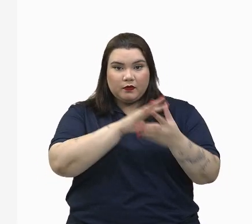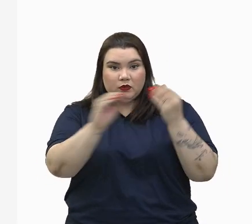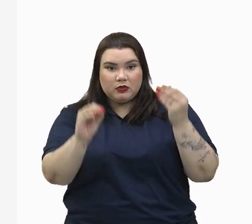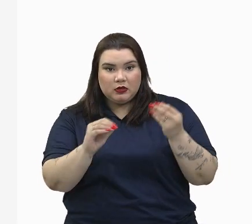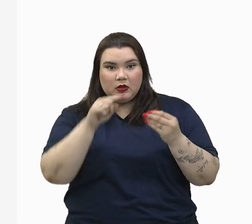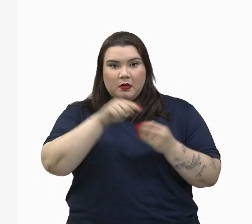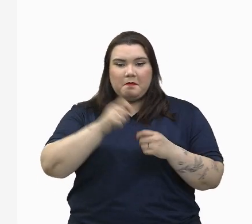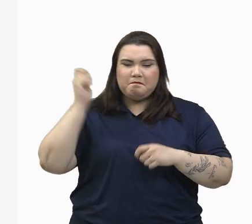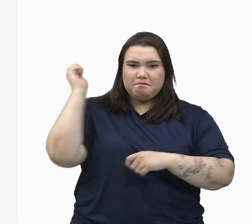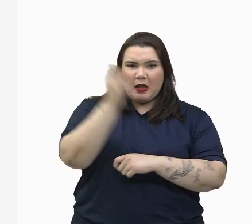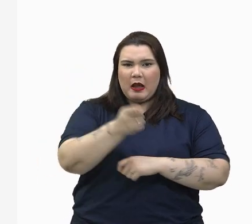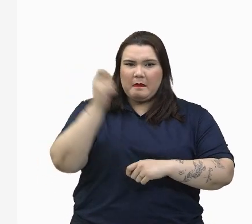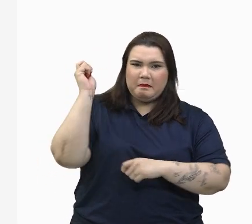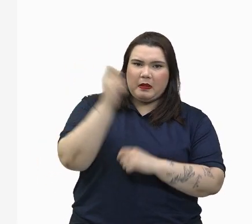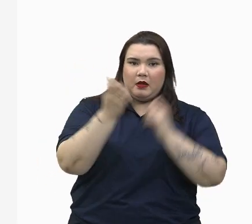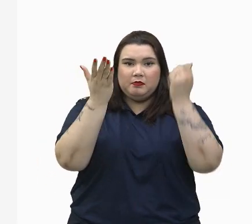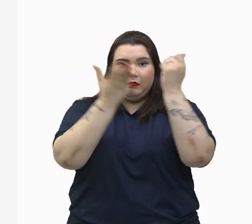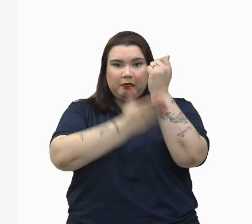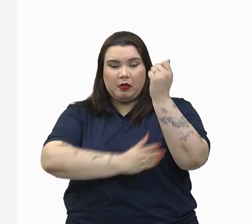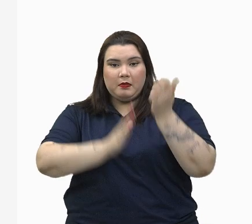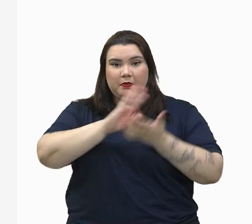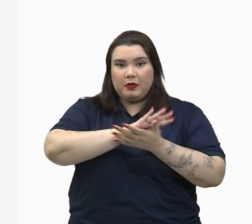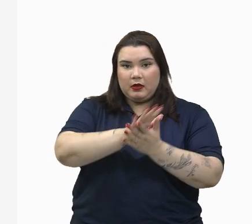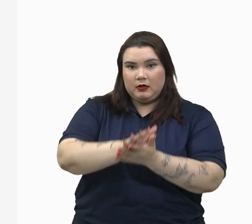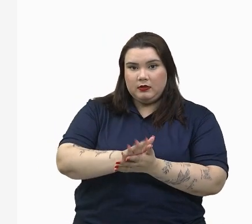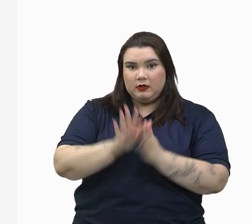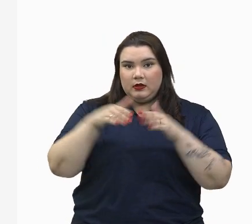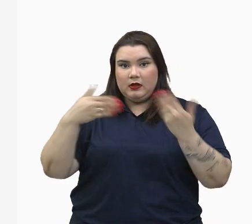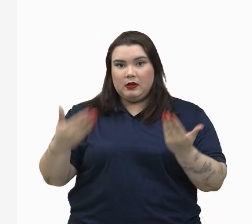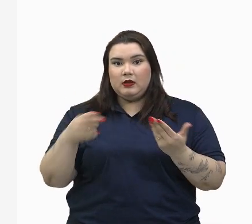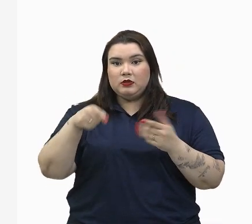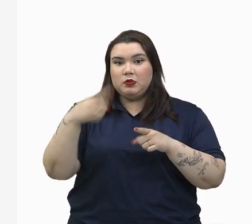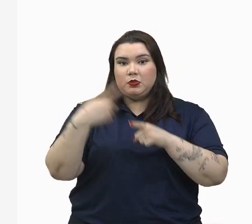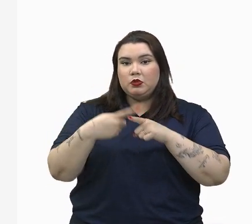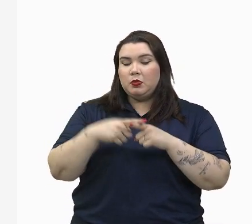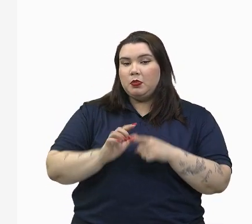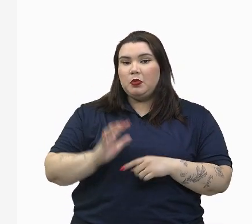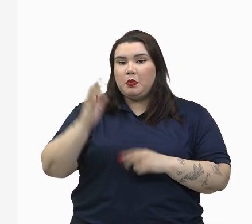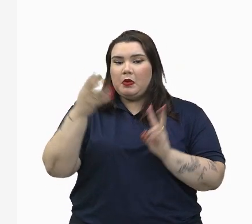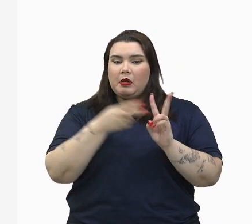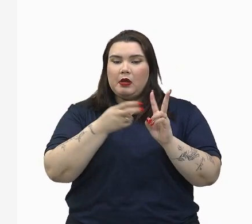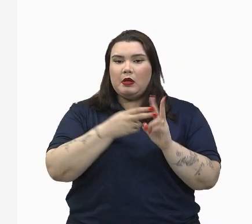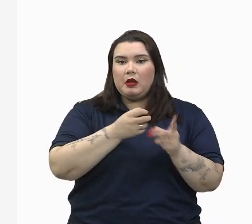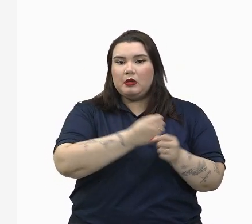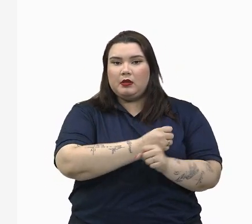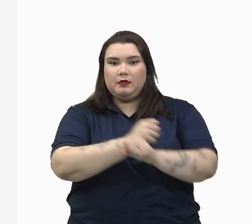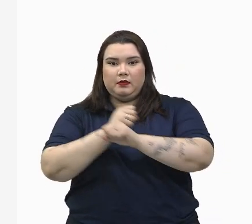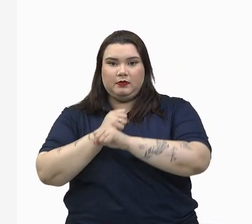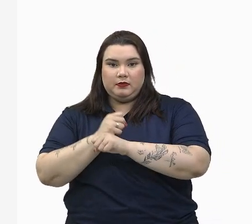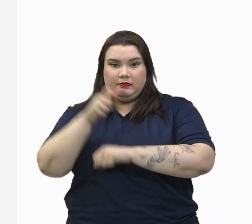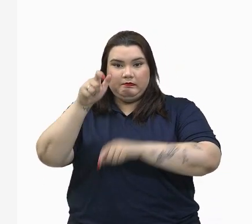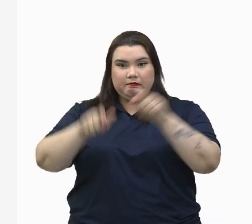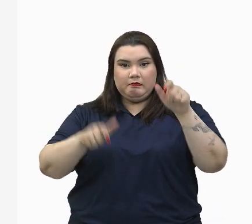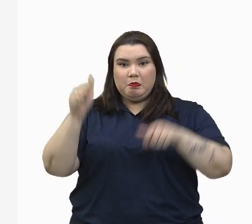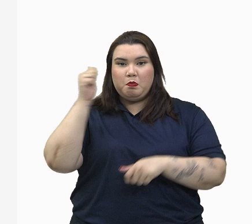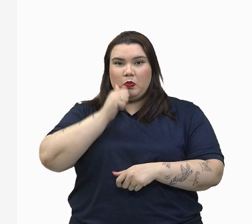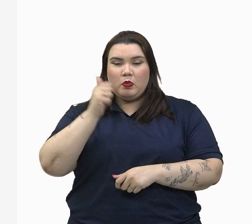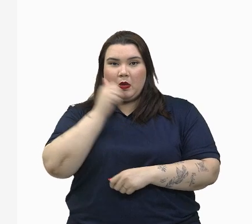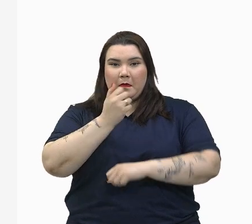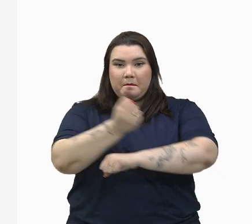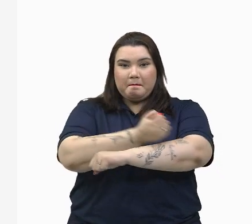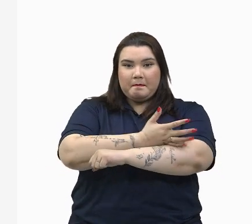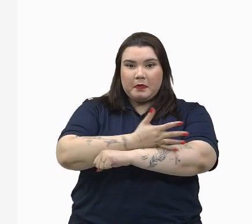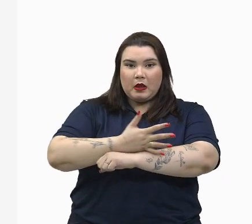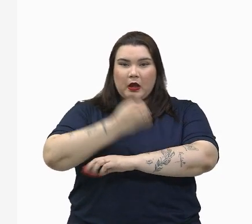de nós elas matavam a pauladas. Sendo esta a razão o porquê os índios se defendiam tanto. Estas mulheres são